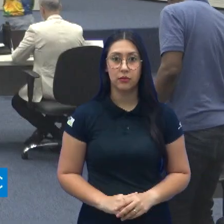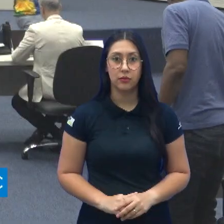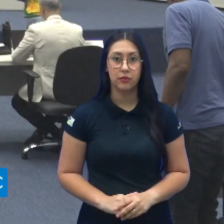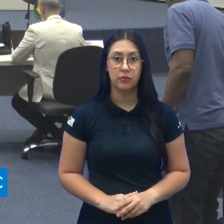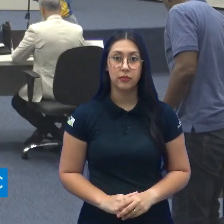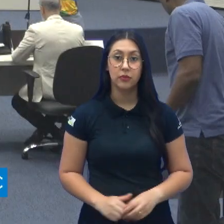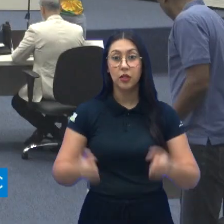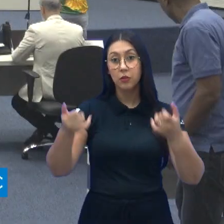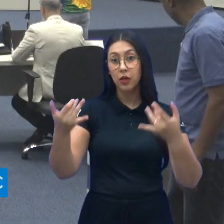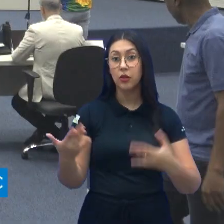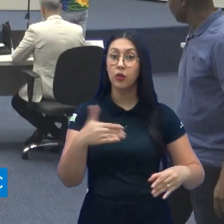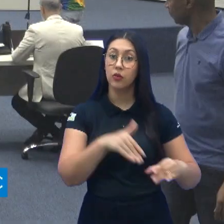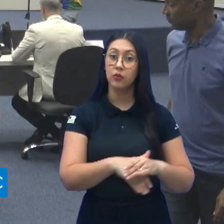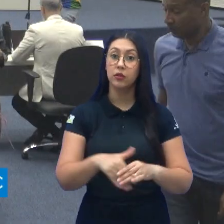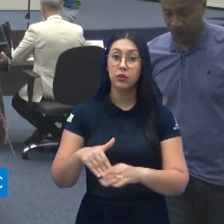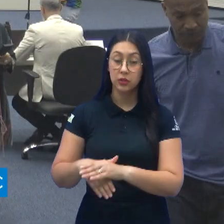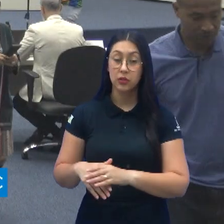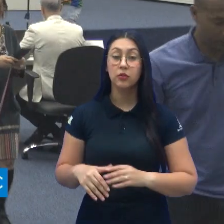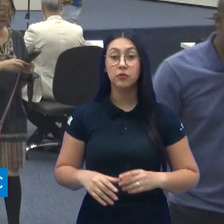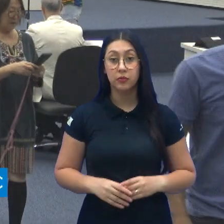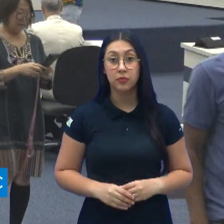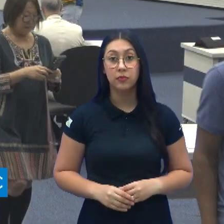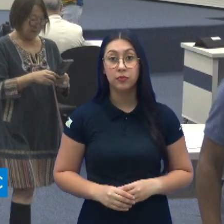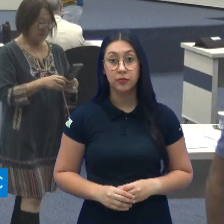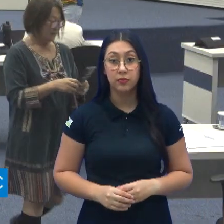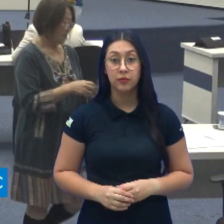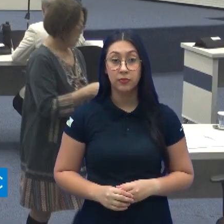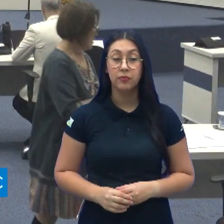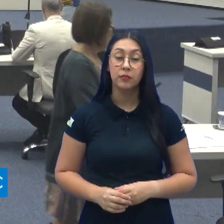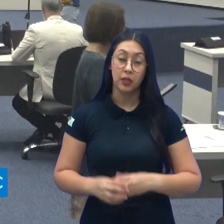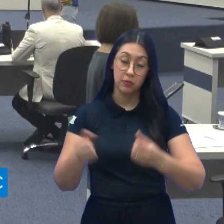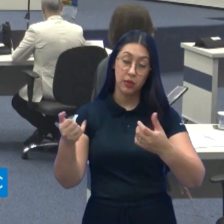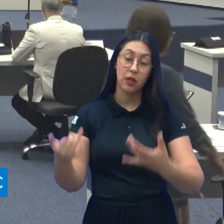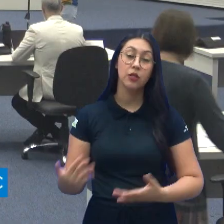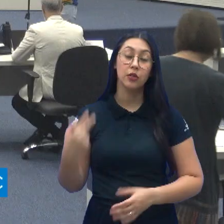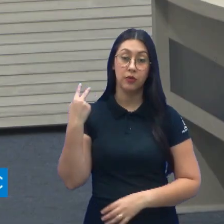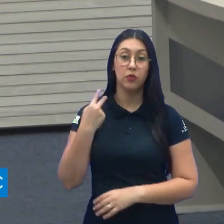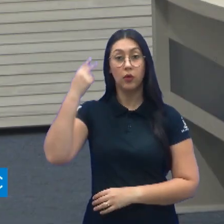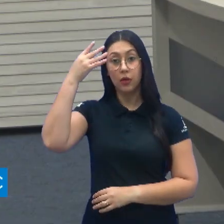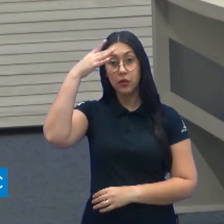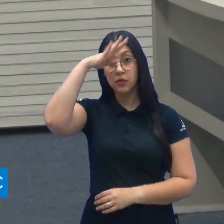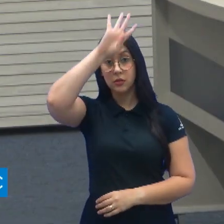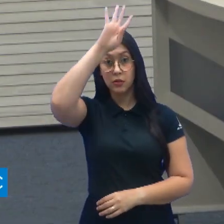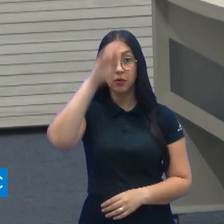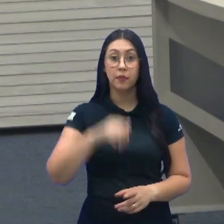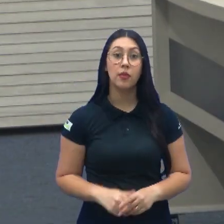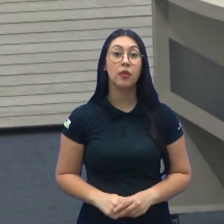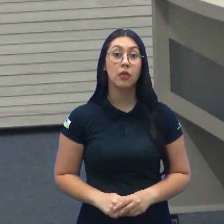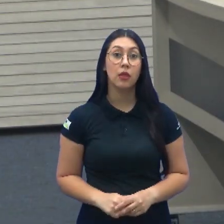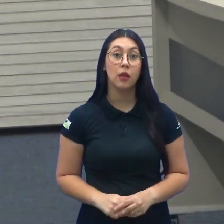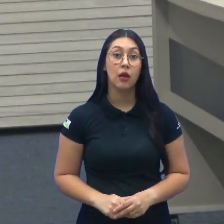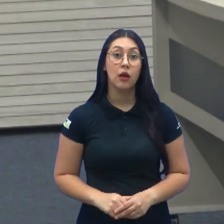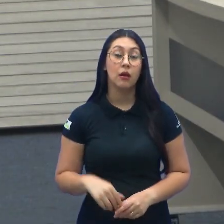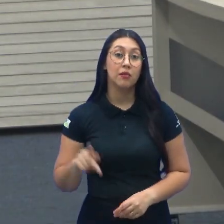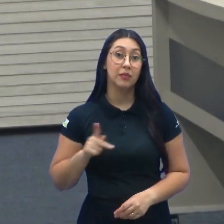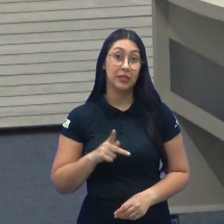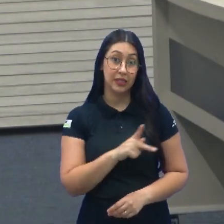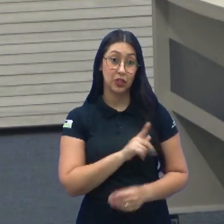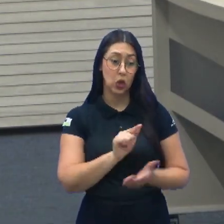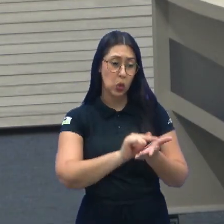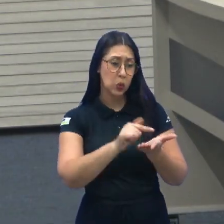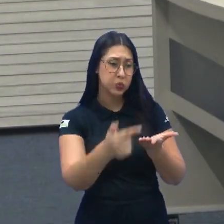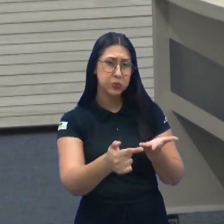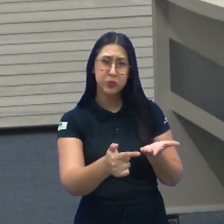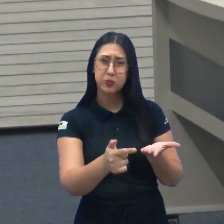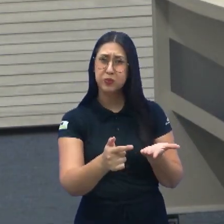Justificativo de votação, vereador. Justificativo de votação, vereador Sena. Presidente, jornalista com